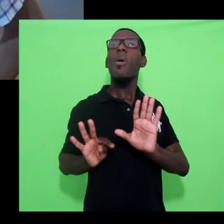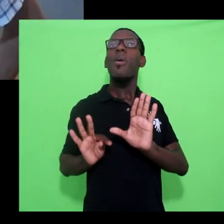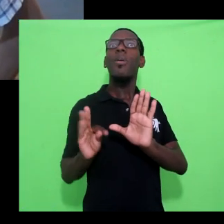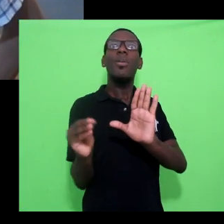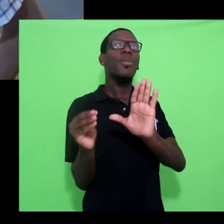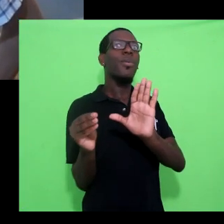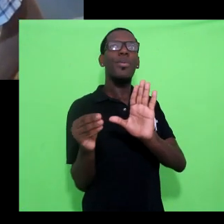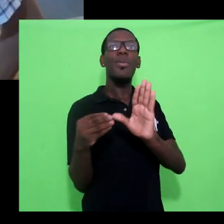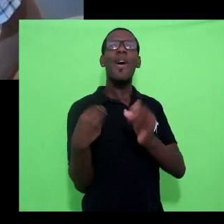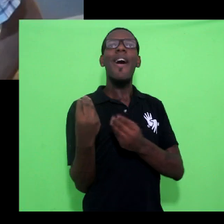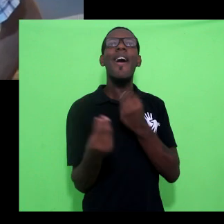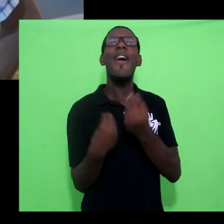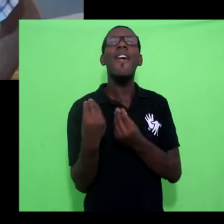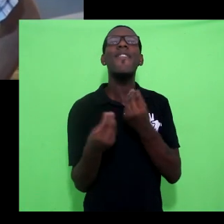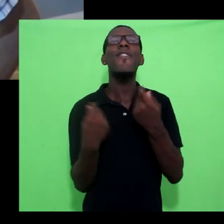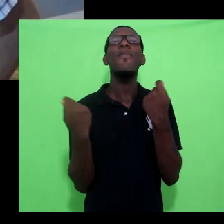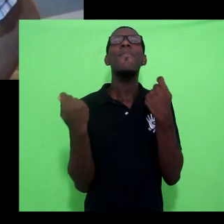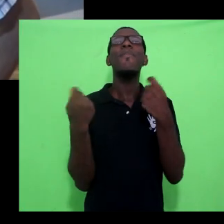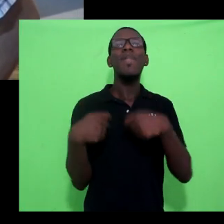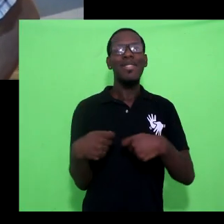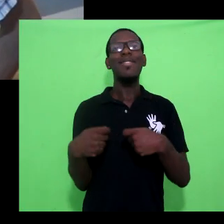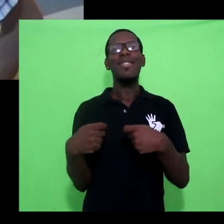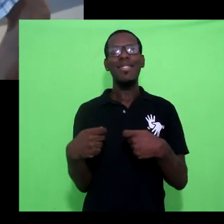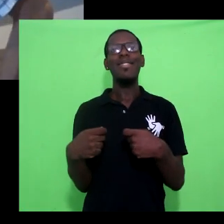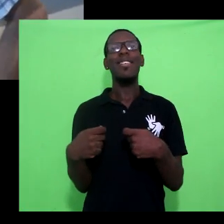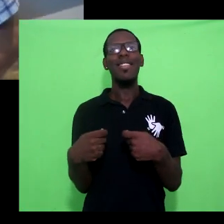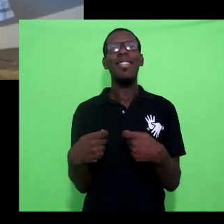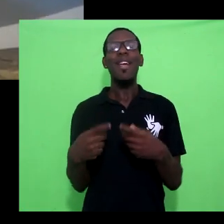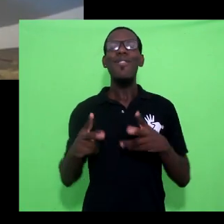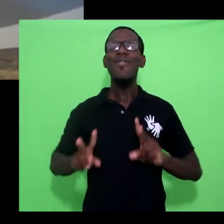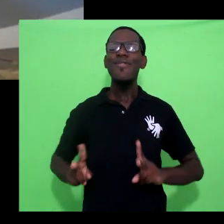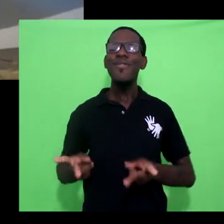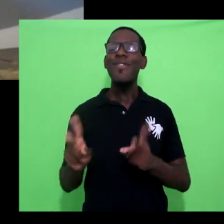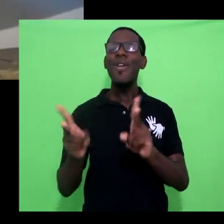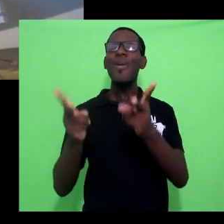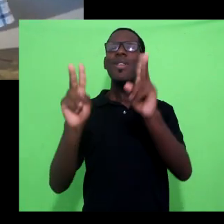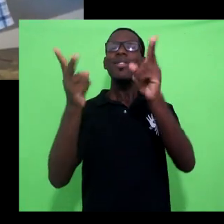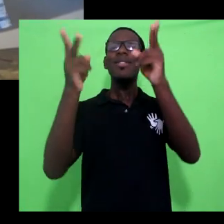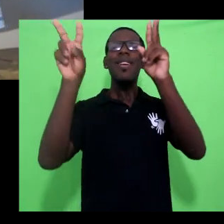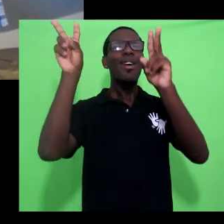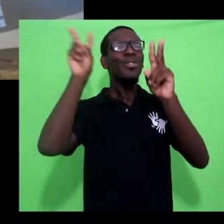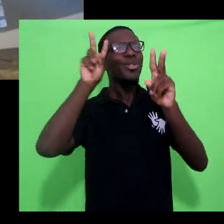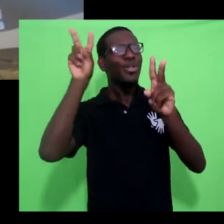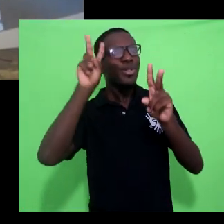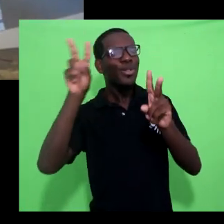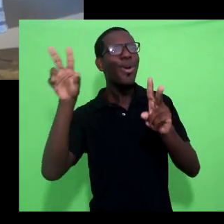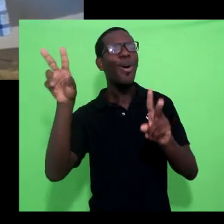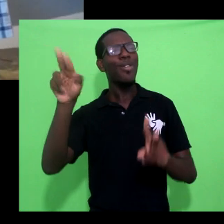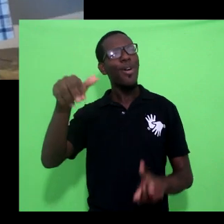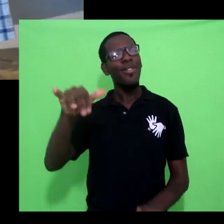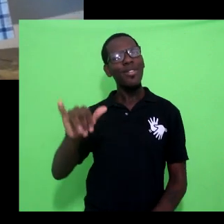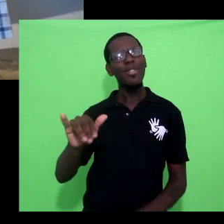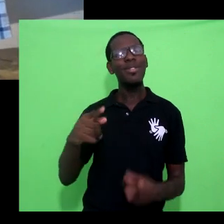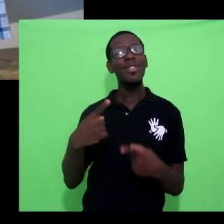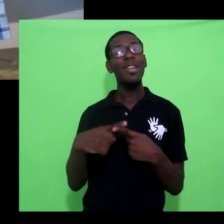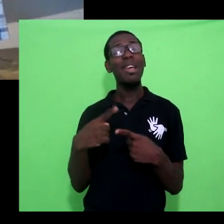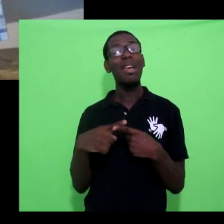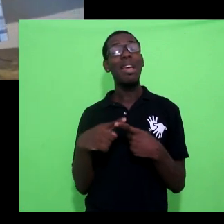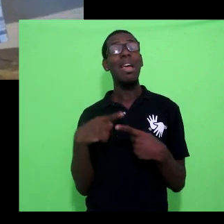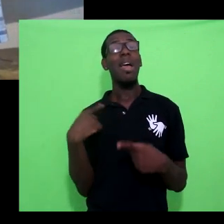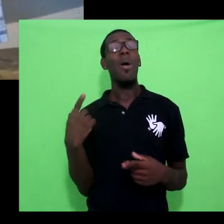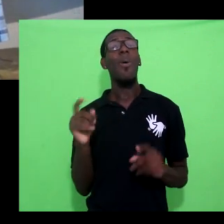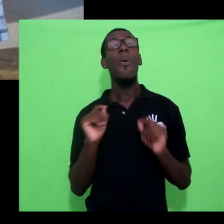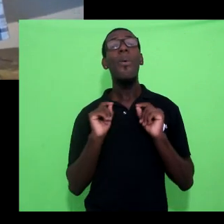esse Instituto possa novamente mostrar que veio, mostrar toda a forma que a